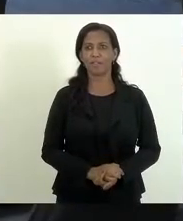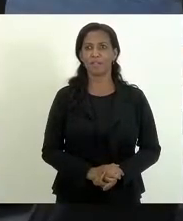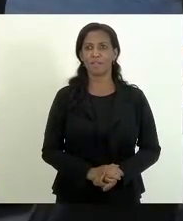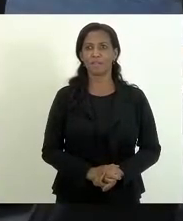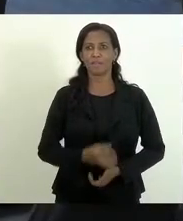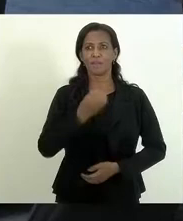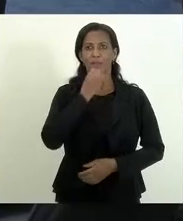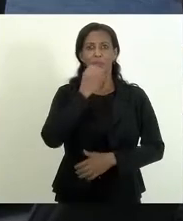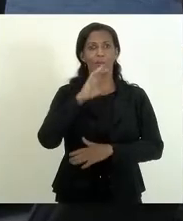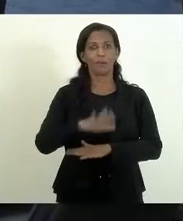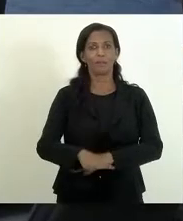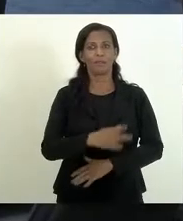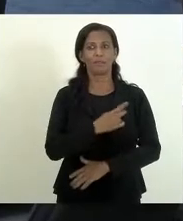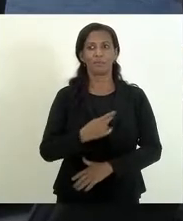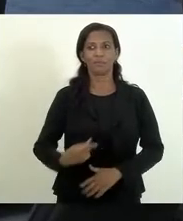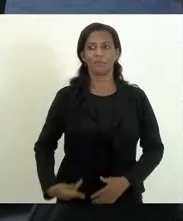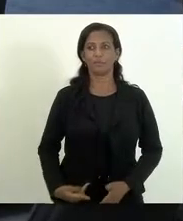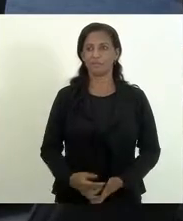tarde, presidente.